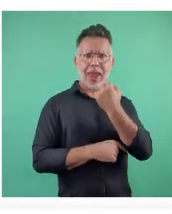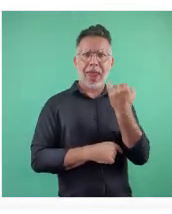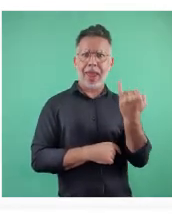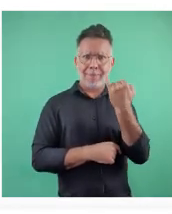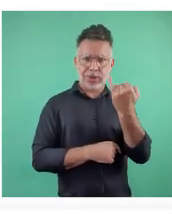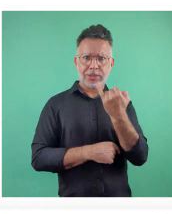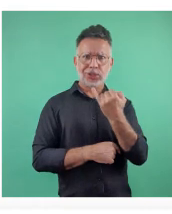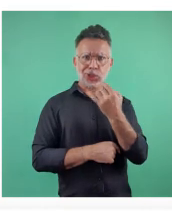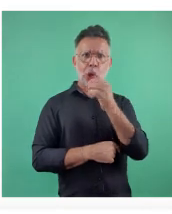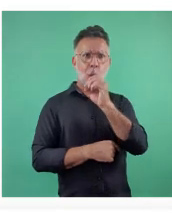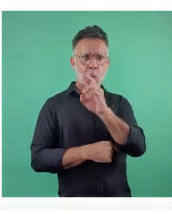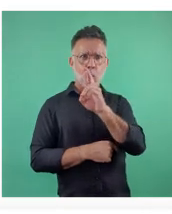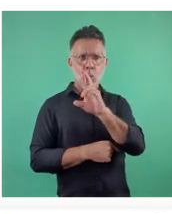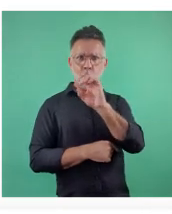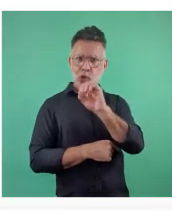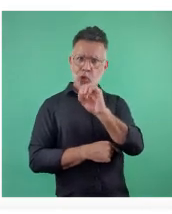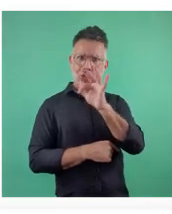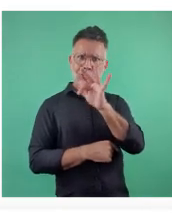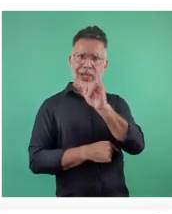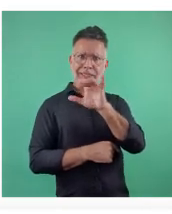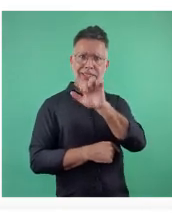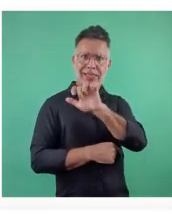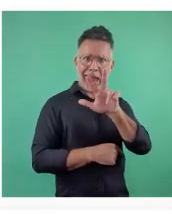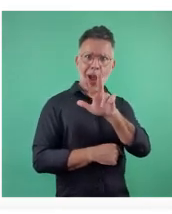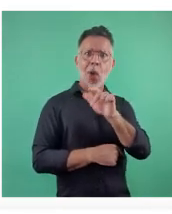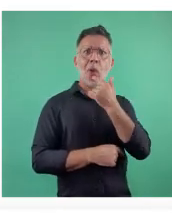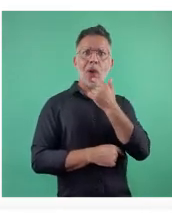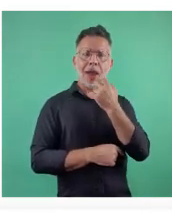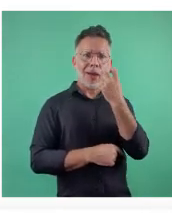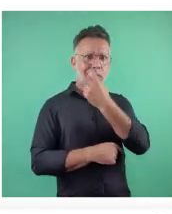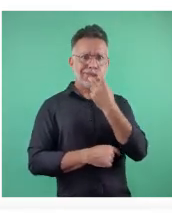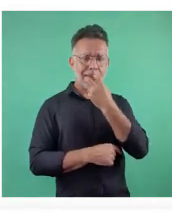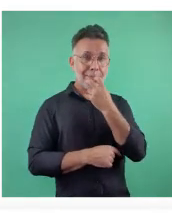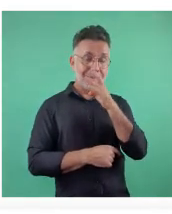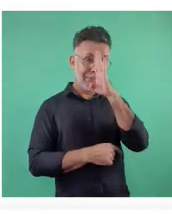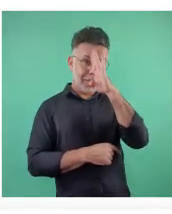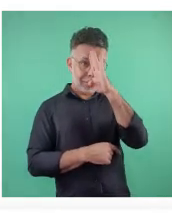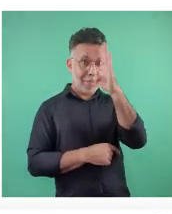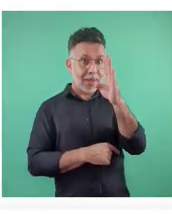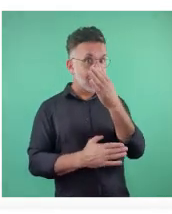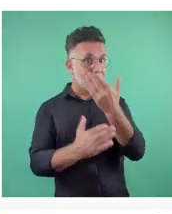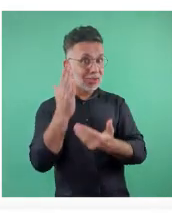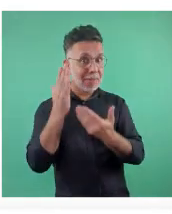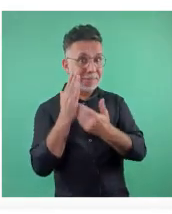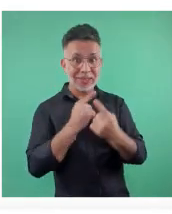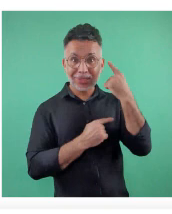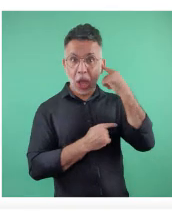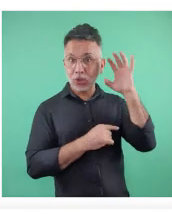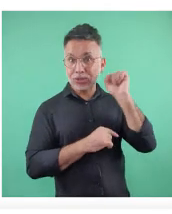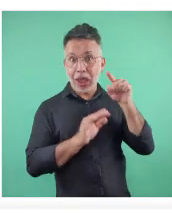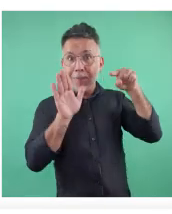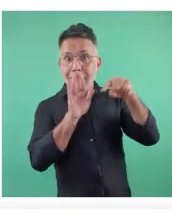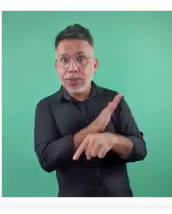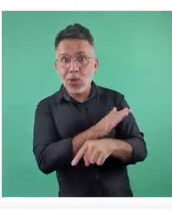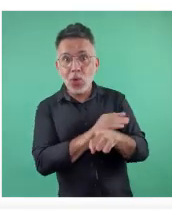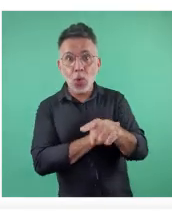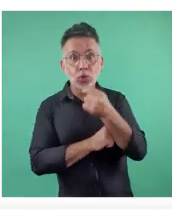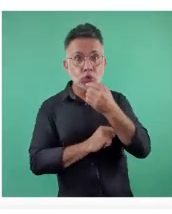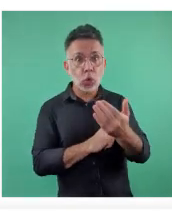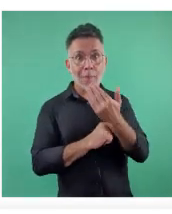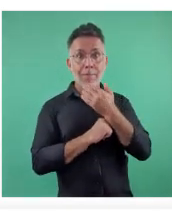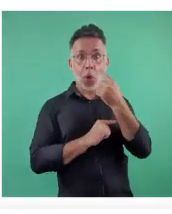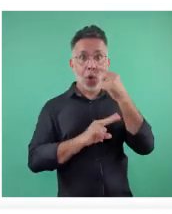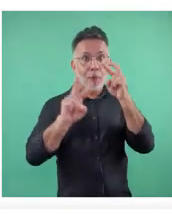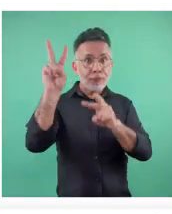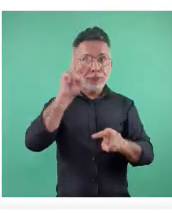é necessário fazer um treino de leitura labial, leitura orofacial, principalmente para aquelas perdas auditivas mais